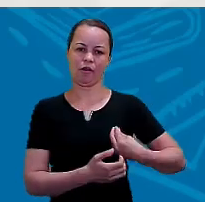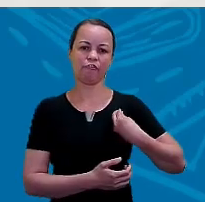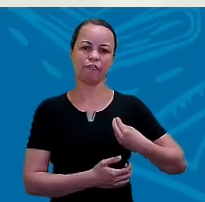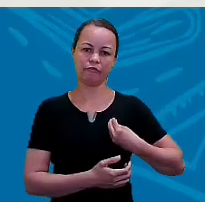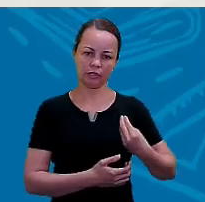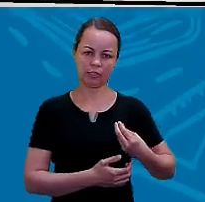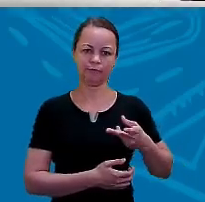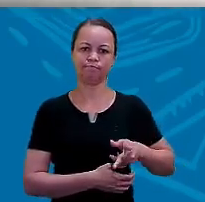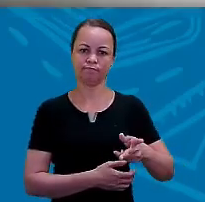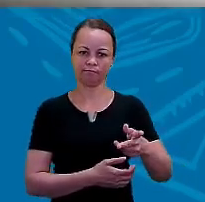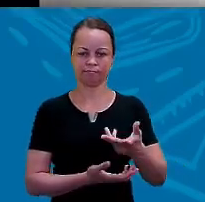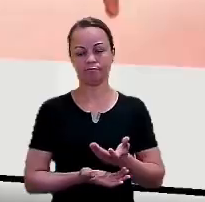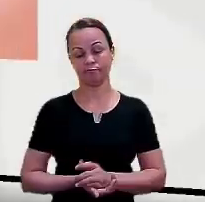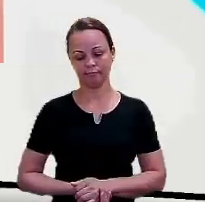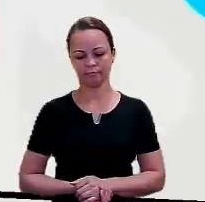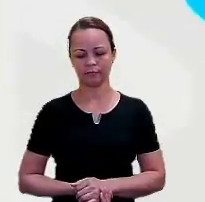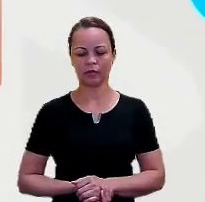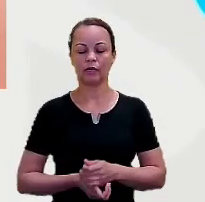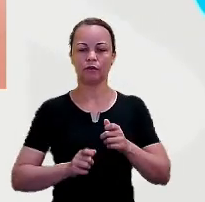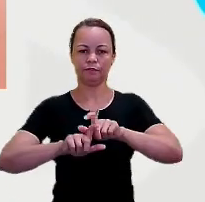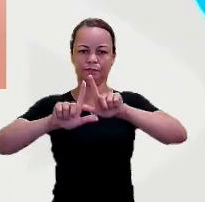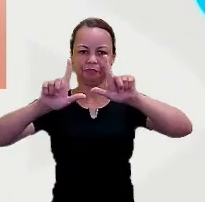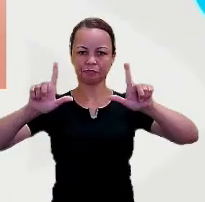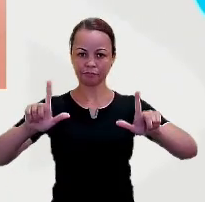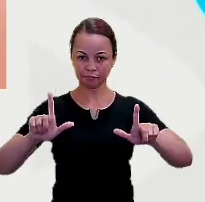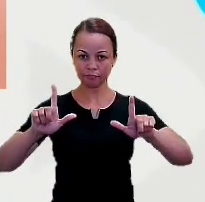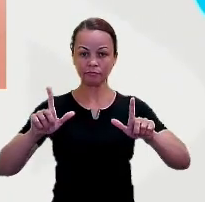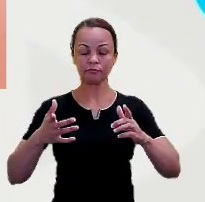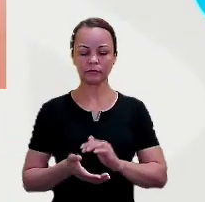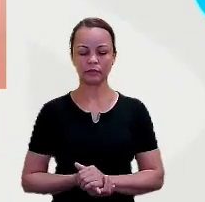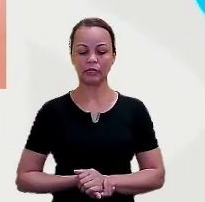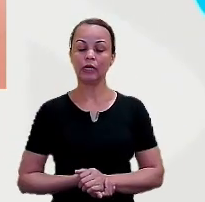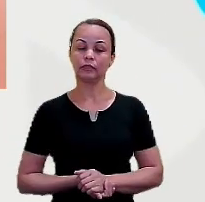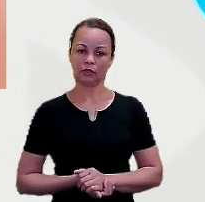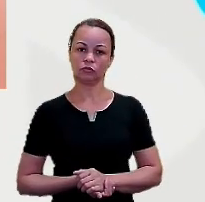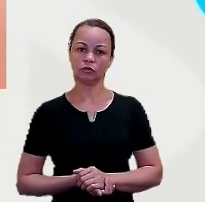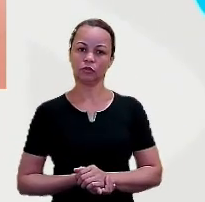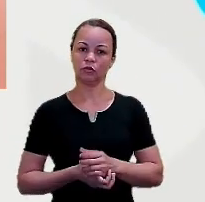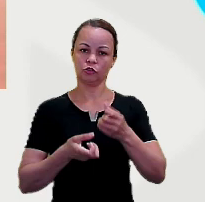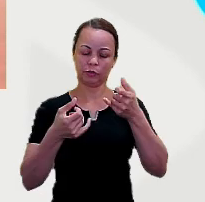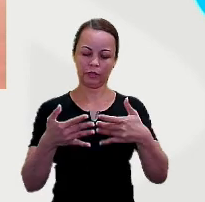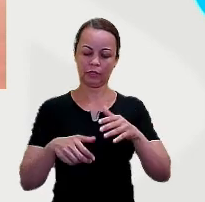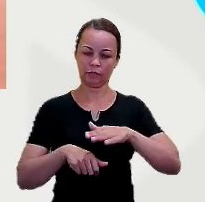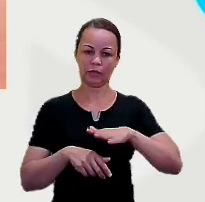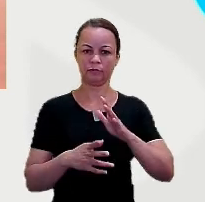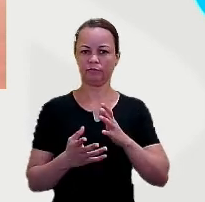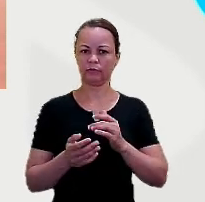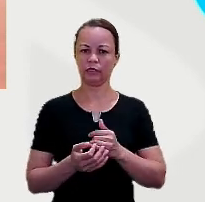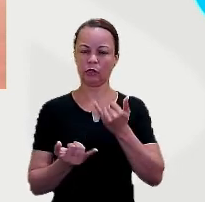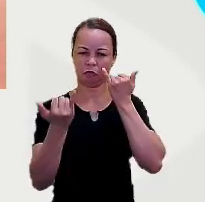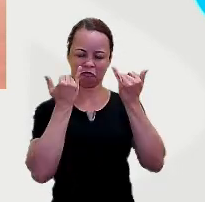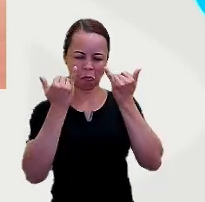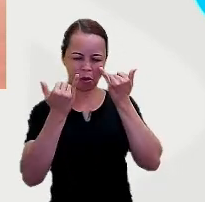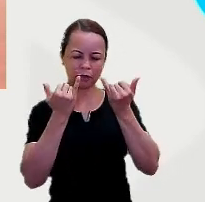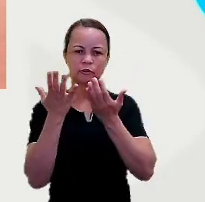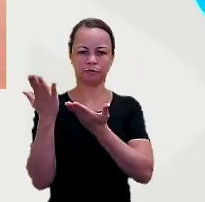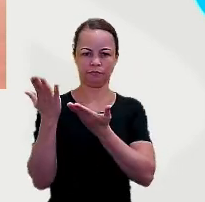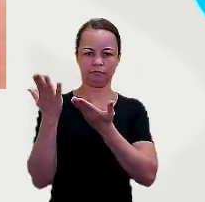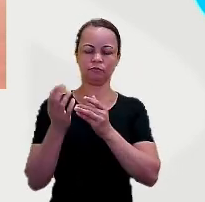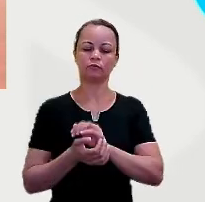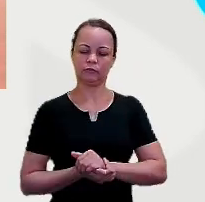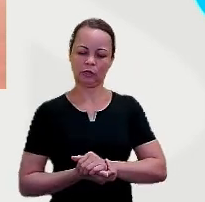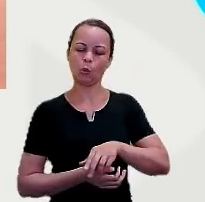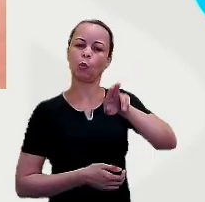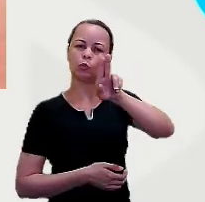Então, já vou pedir para que a produção abra a próxima imagem, e aí, só confirmando, guarda essa informação, não, utilizamos todo o